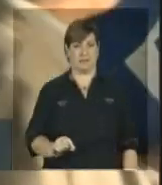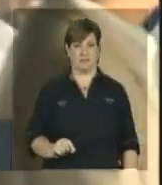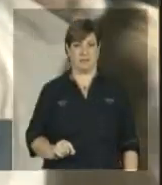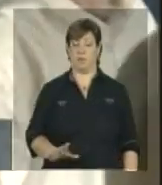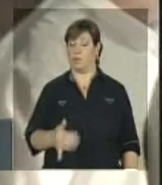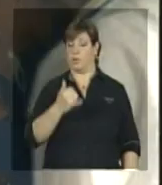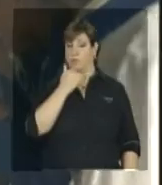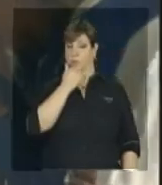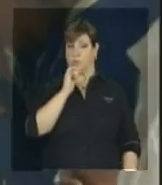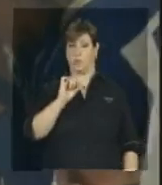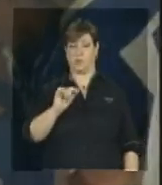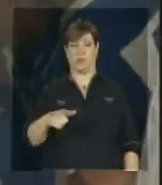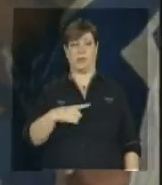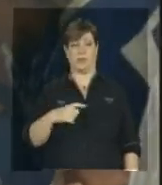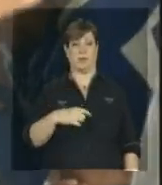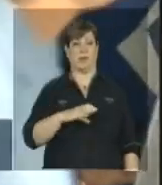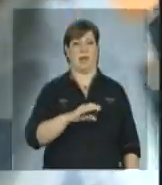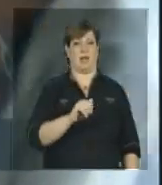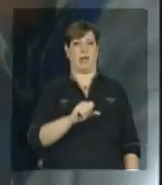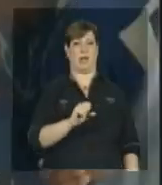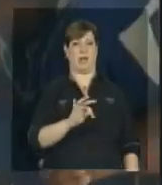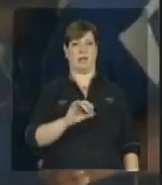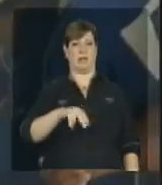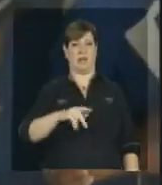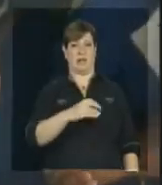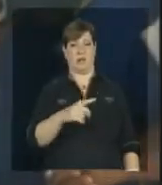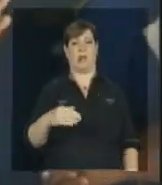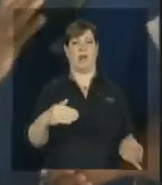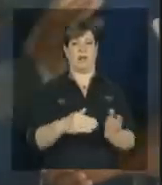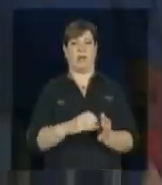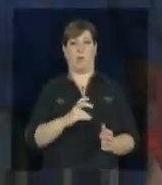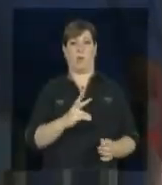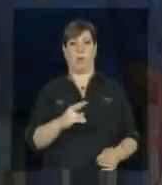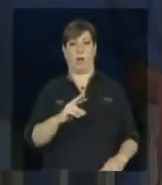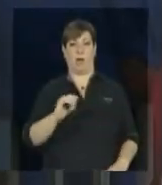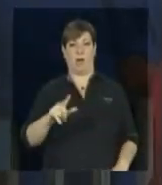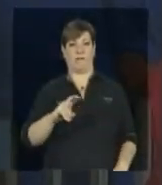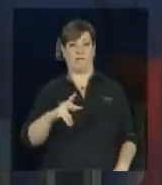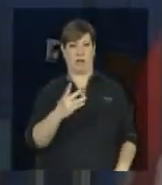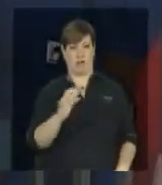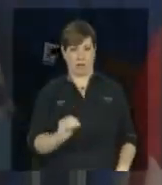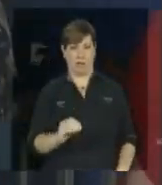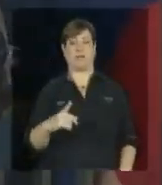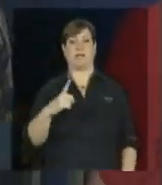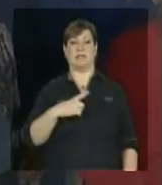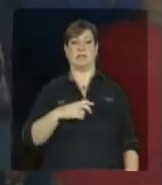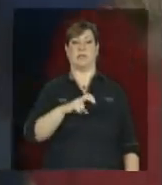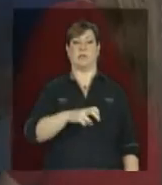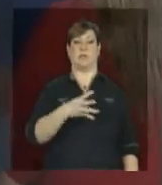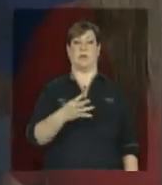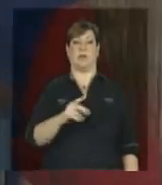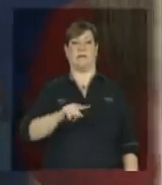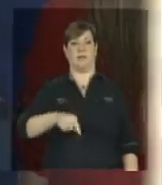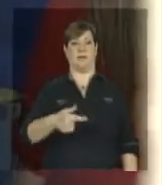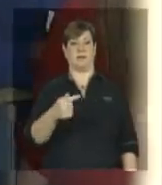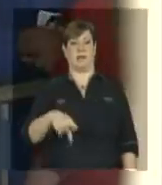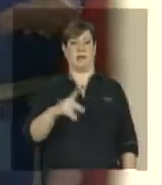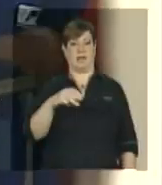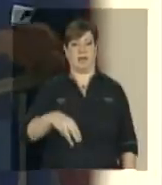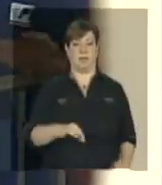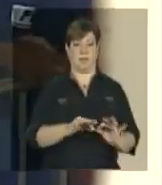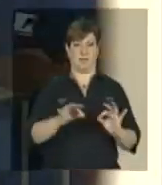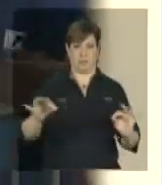Desculpe, o trecho 1 vai do açude de Castanhão ao açude de Curral Velho e tem 54,7